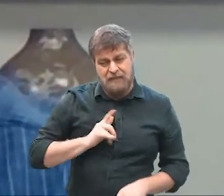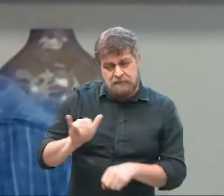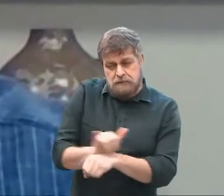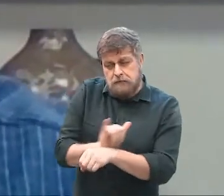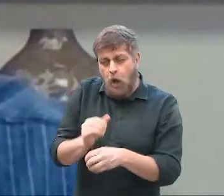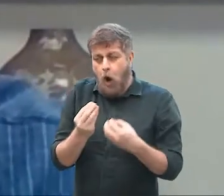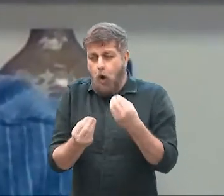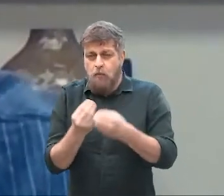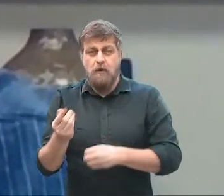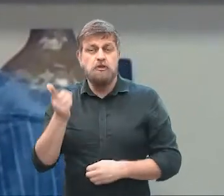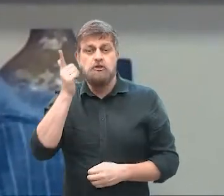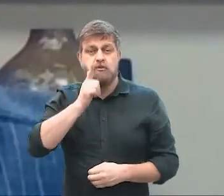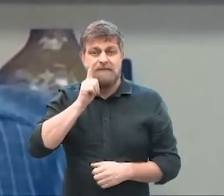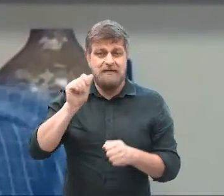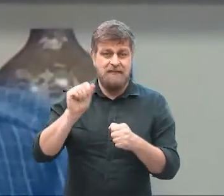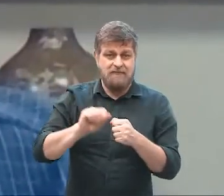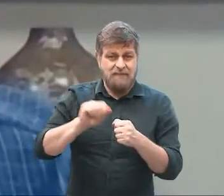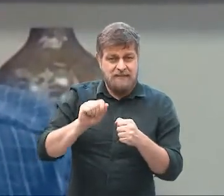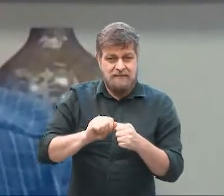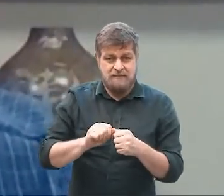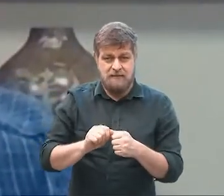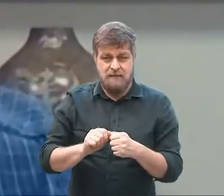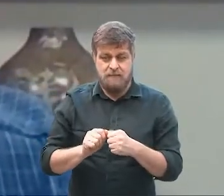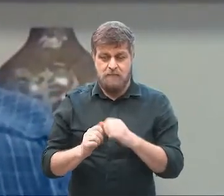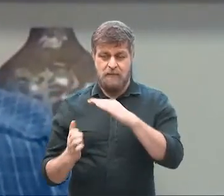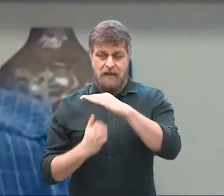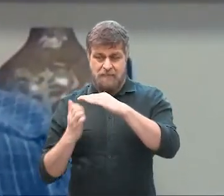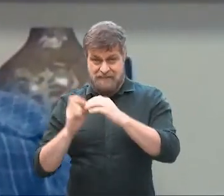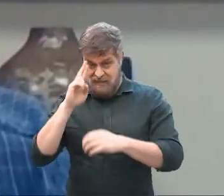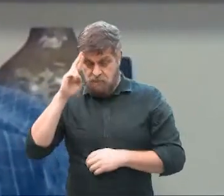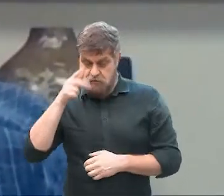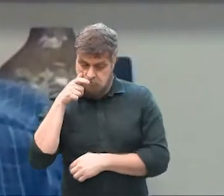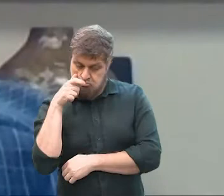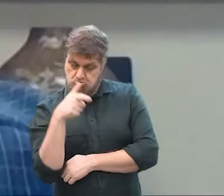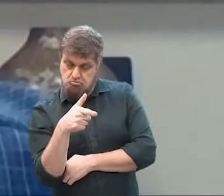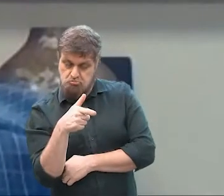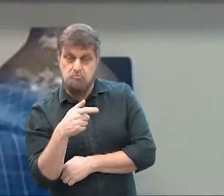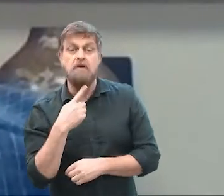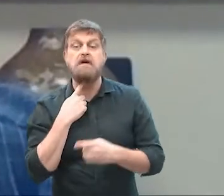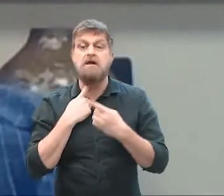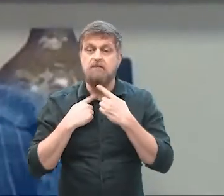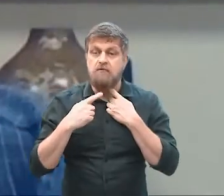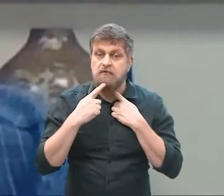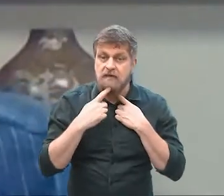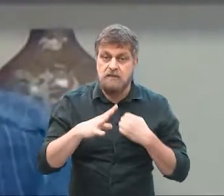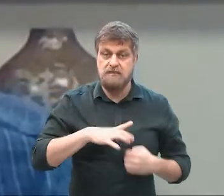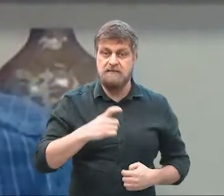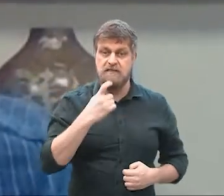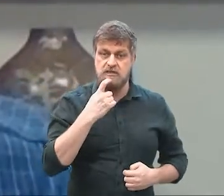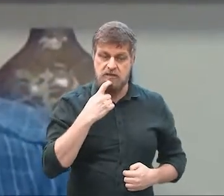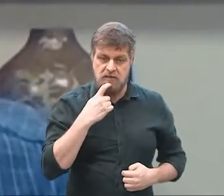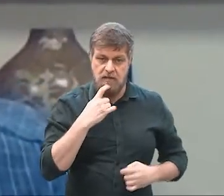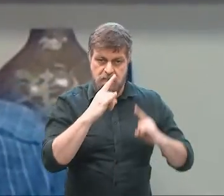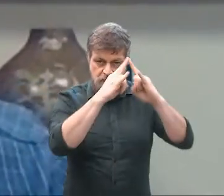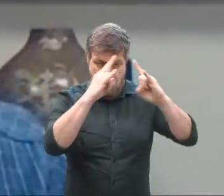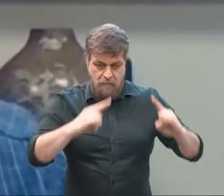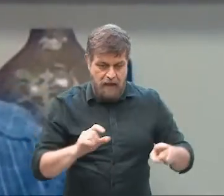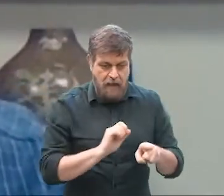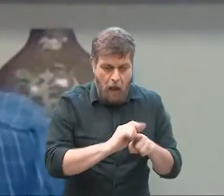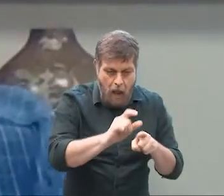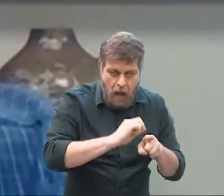oferecer algo significativo para o investidor. Mas não precisamos dar condições. Ele precisa